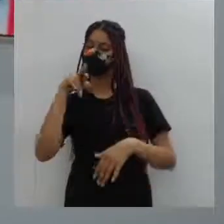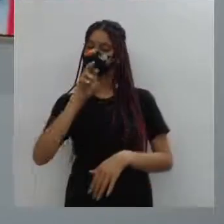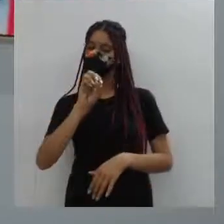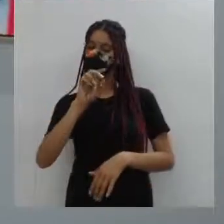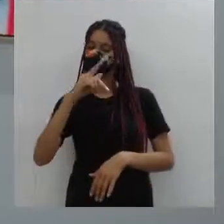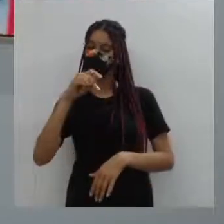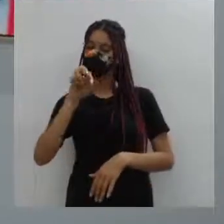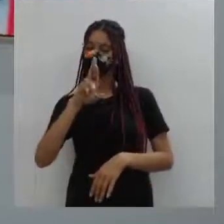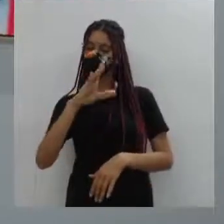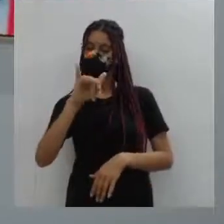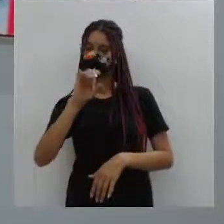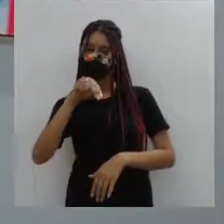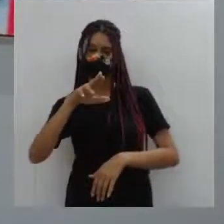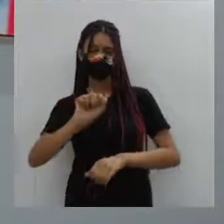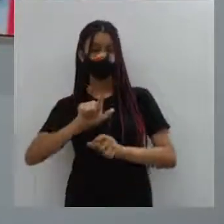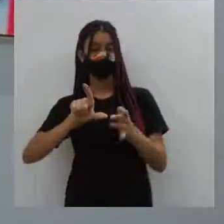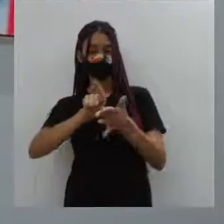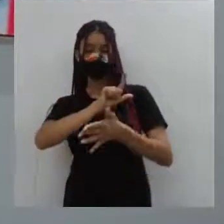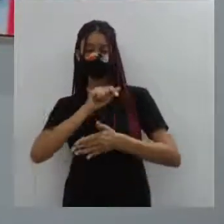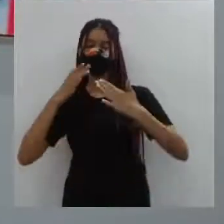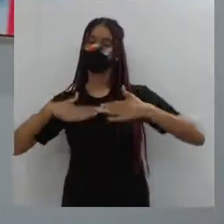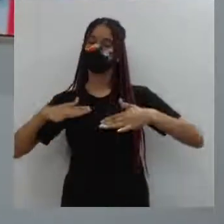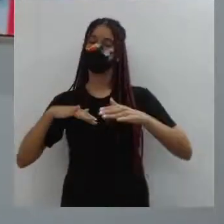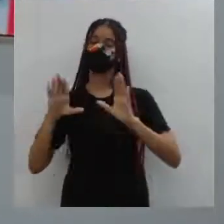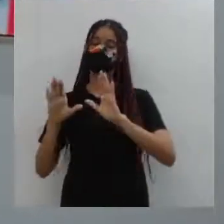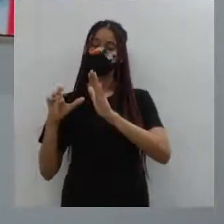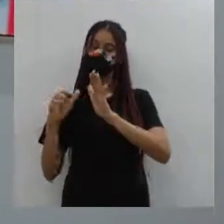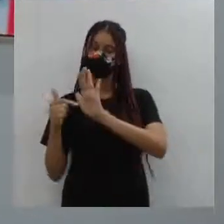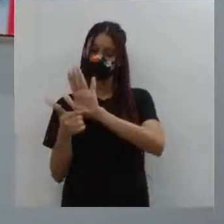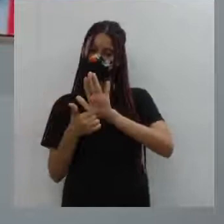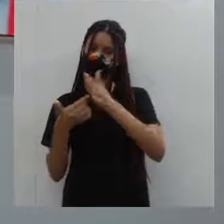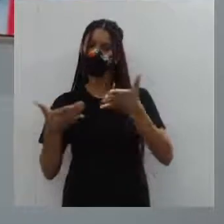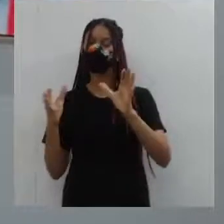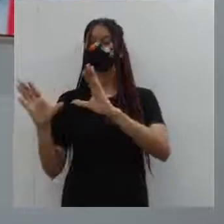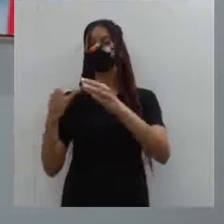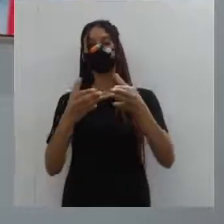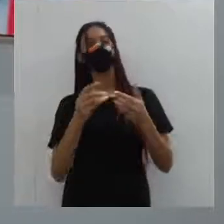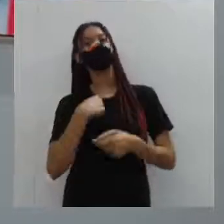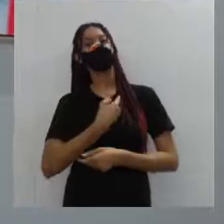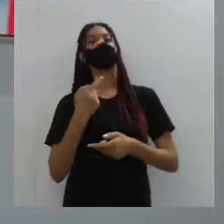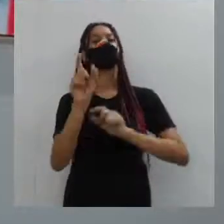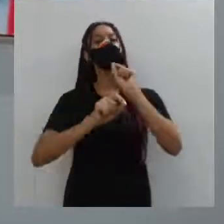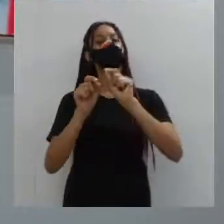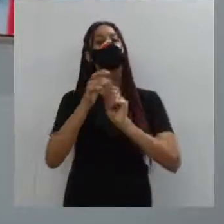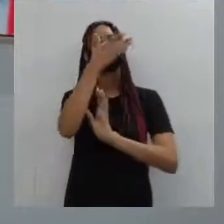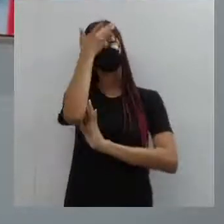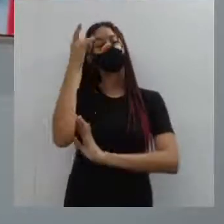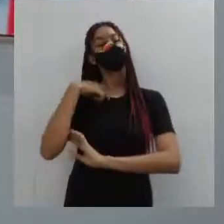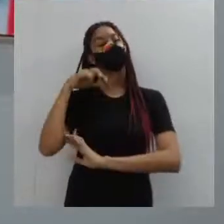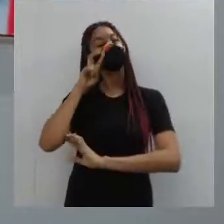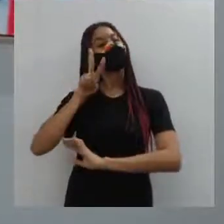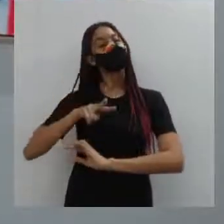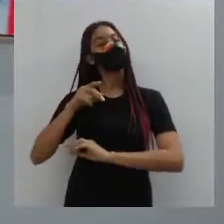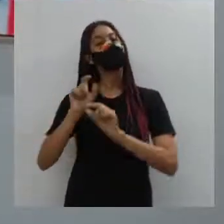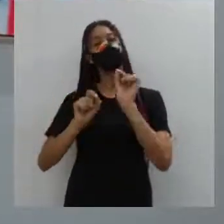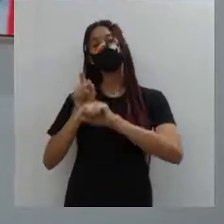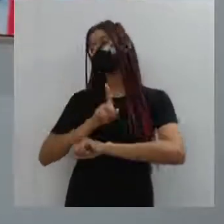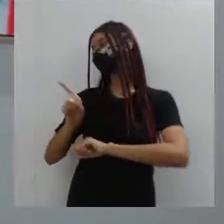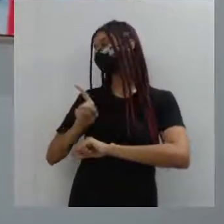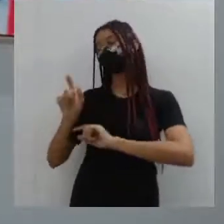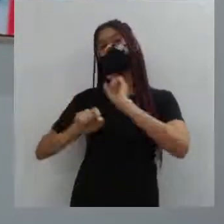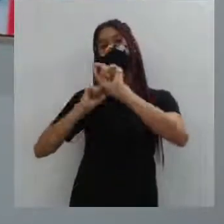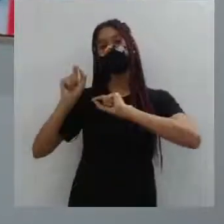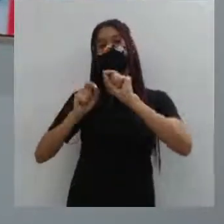aula, acalma, relaxa, eu vou apresentar a nossa equipe para vocês, tá bom? Aí no cantinho do vídeo aqui, a